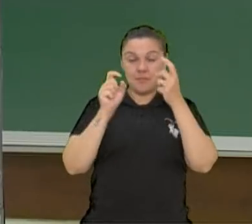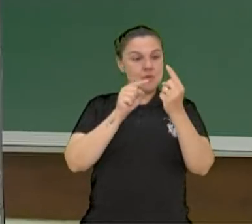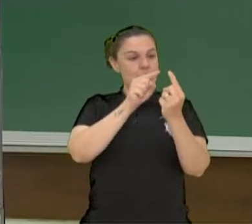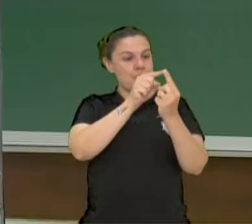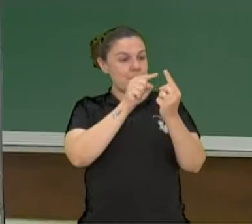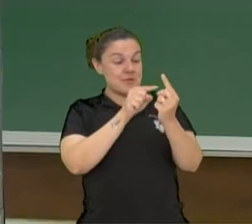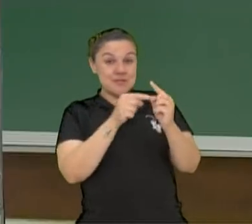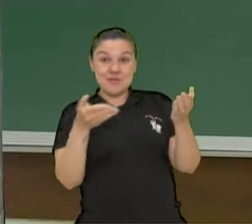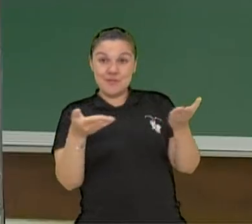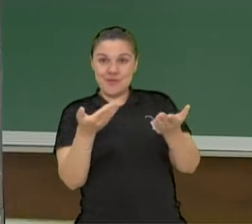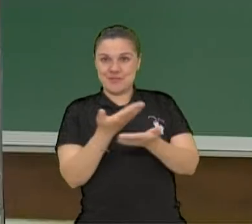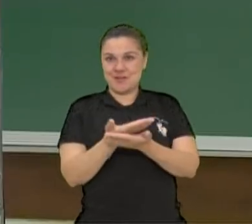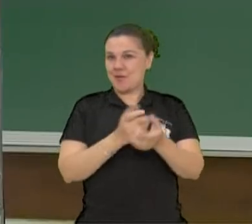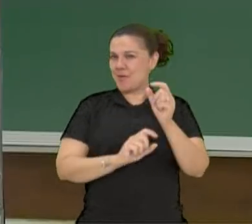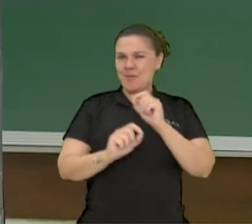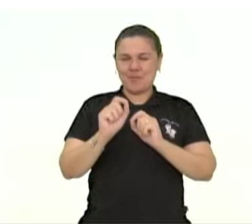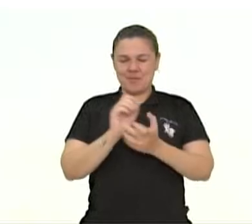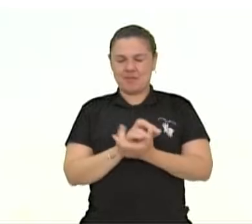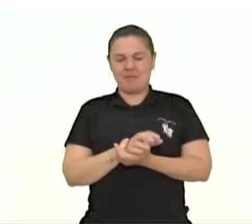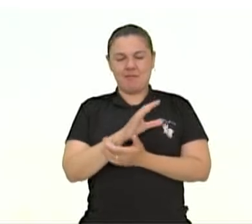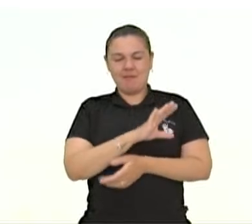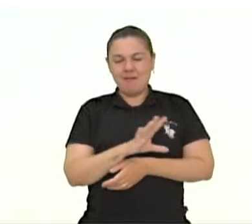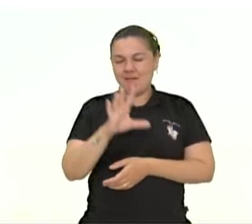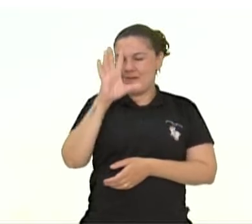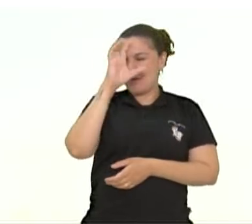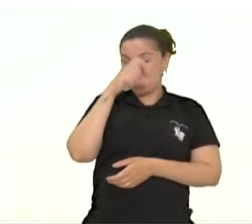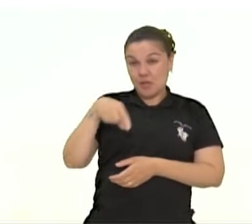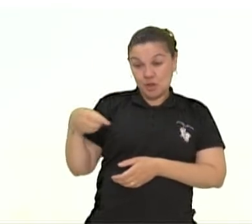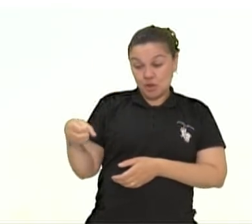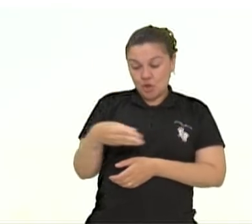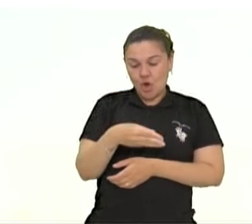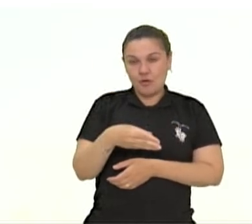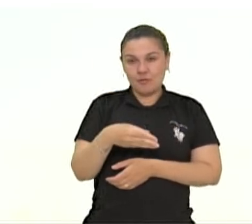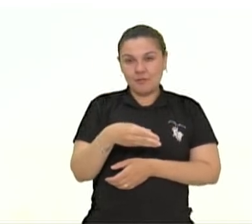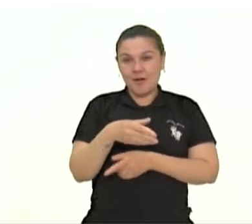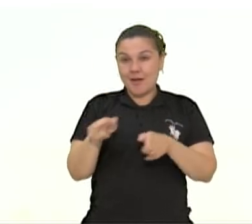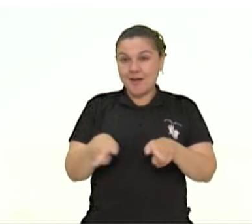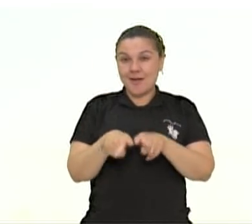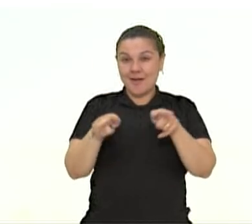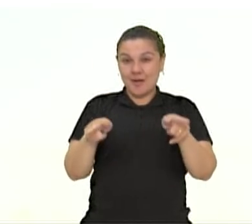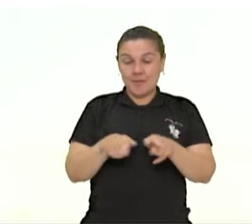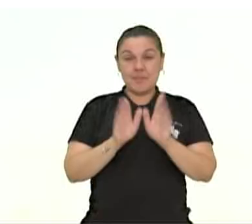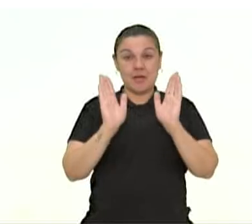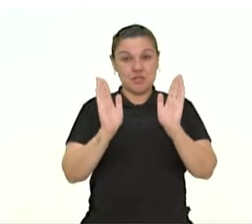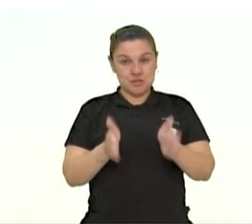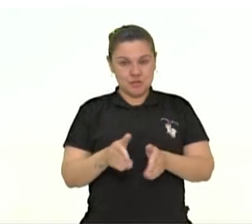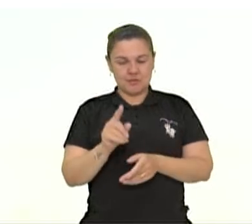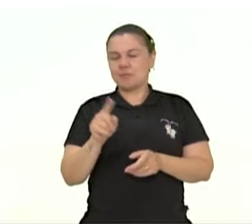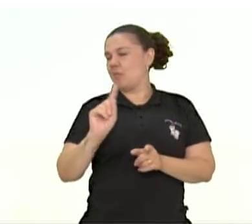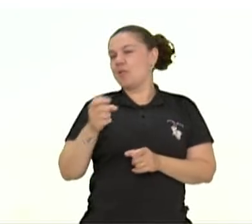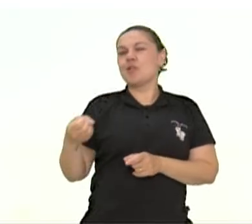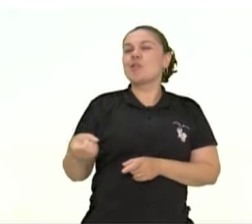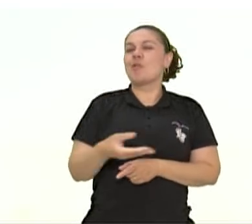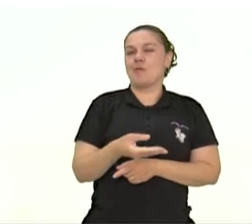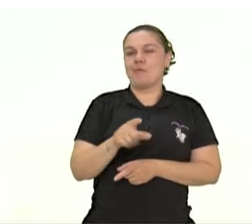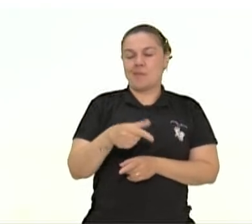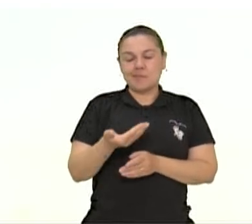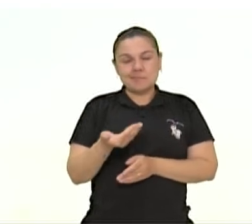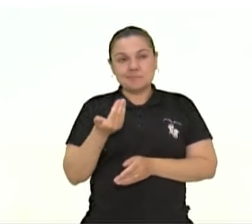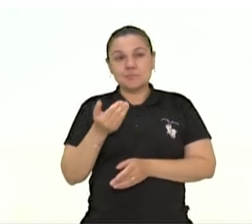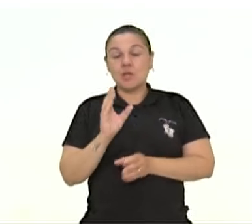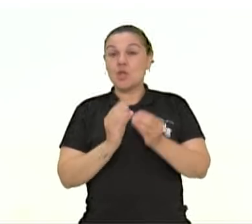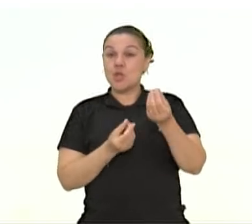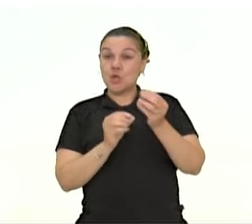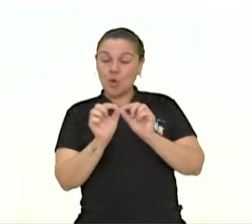objetivos da nossa aula consistem em conhecer a nova reforma ortográfica, que já não é tão nova assim, né? E como